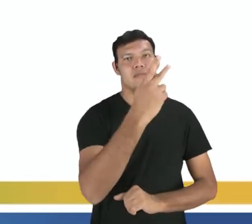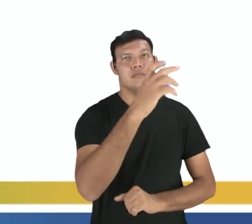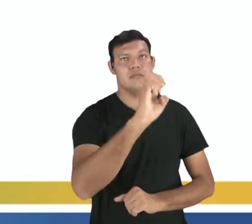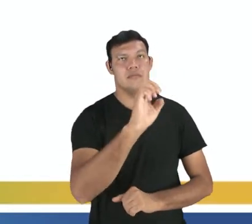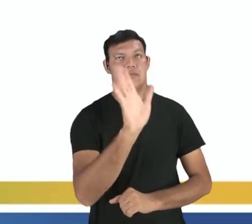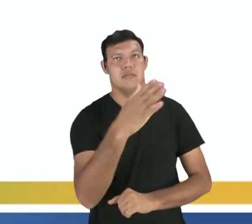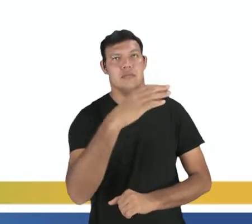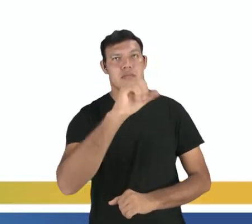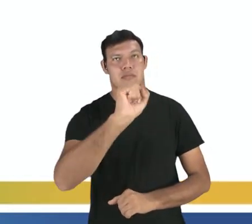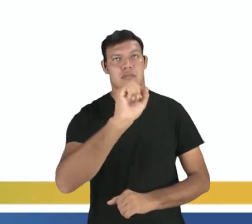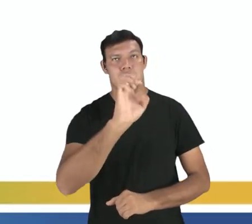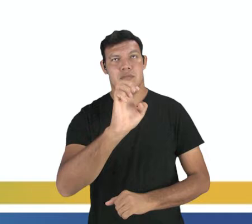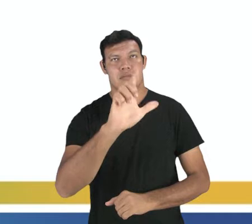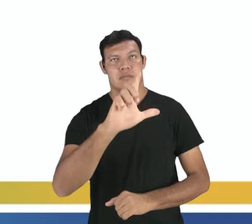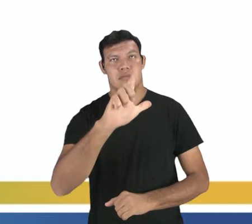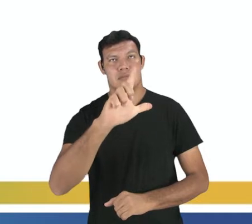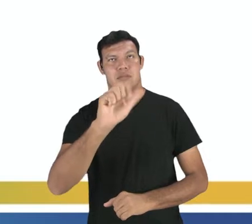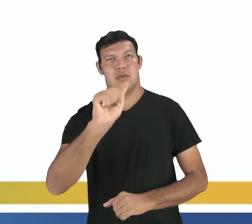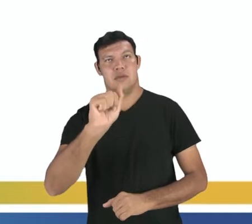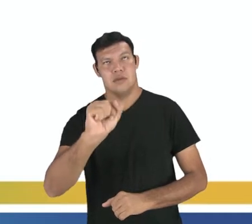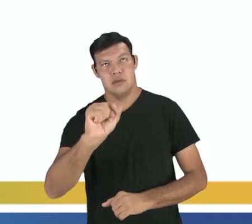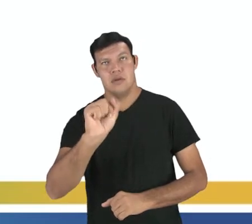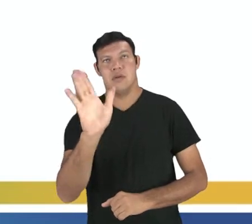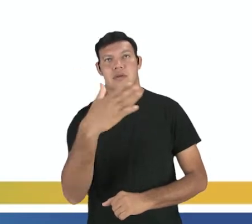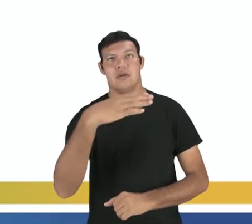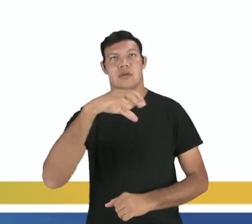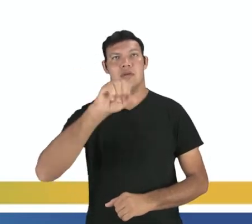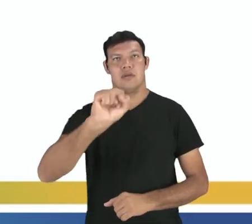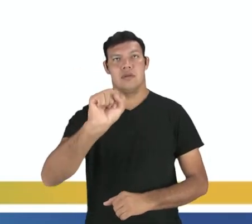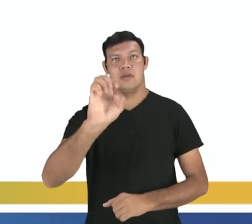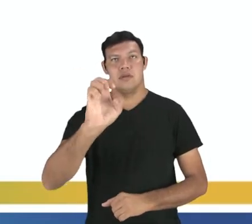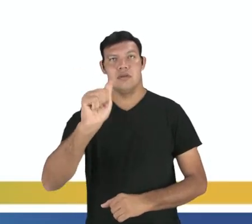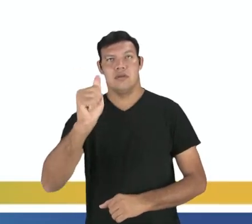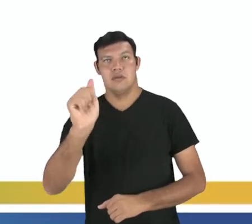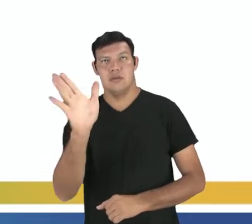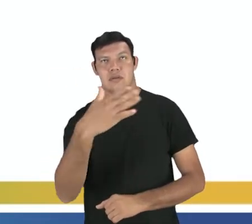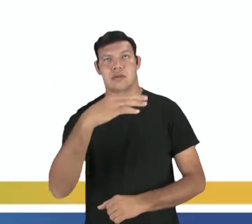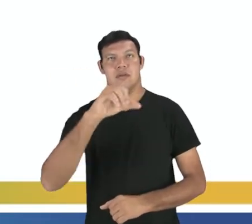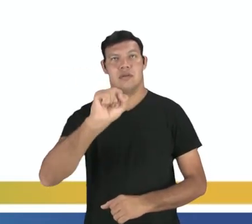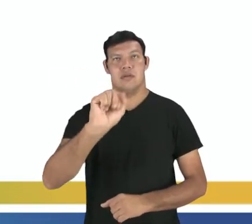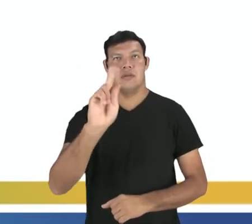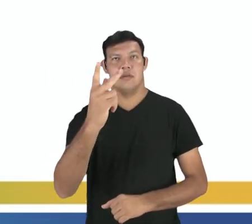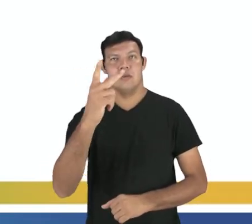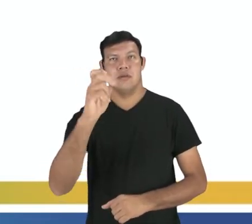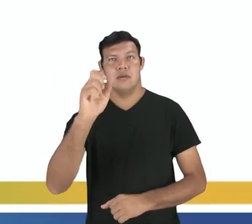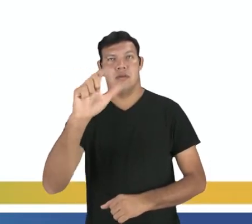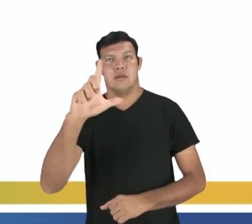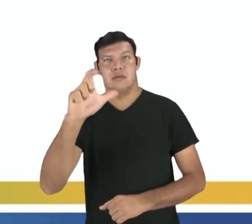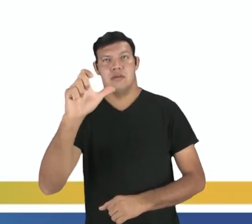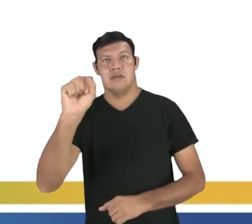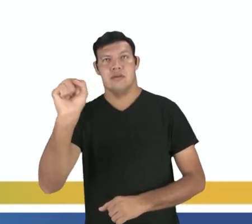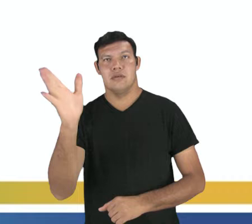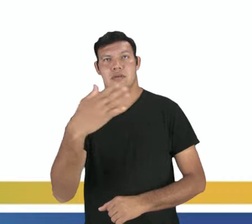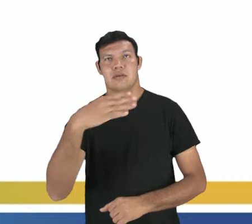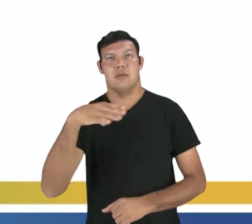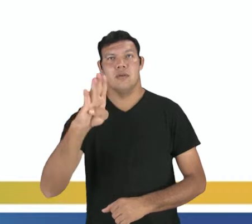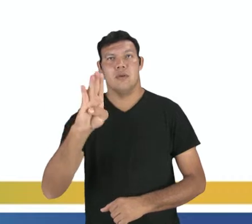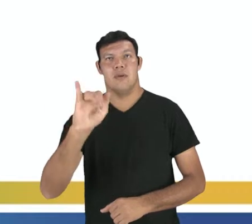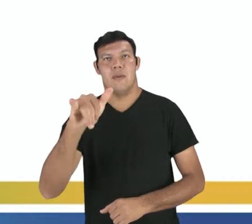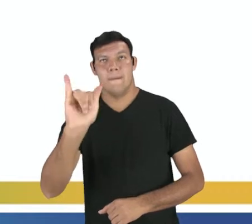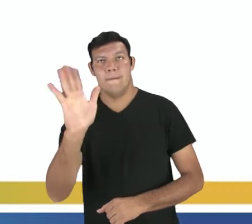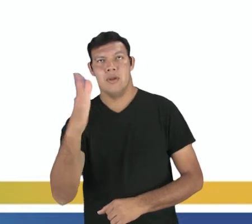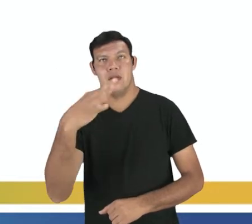seashore. É difícil, vou tentar de novo. Sea sells, sea shells by the seashore. E